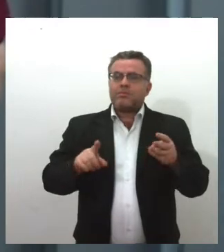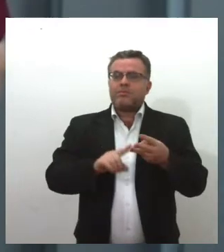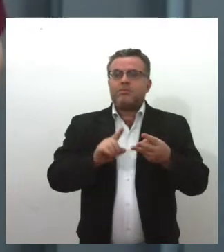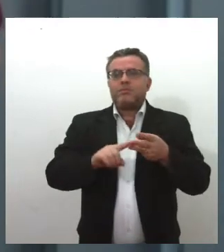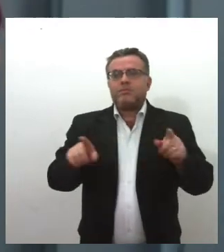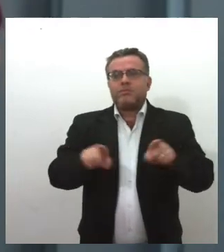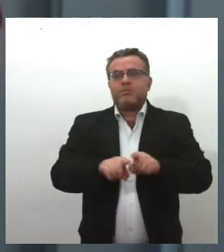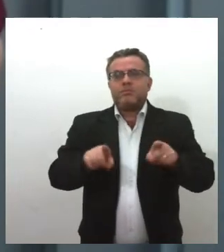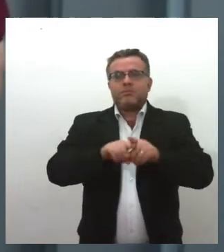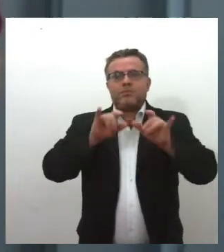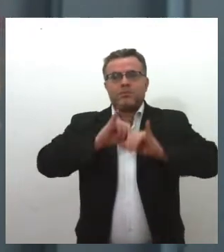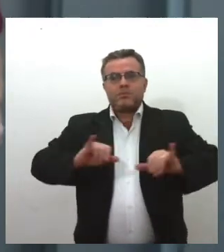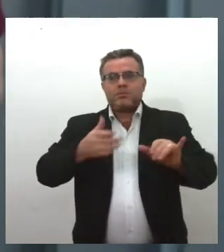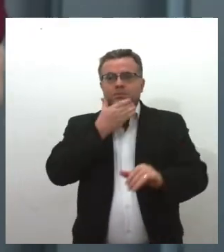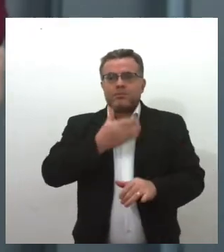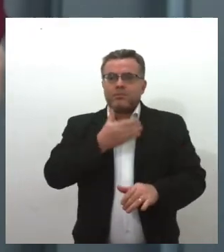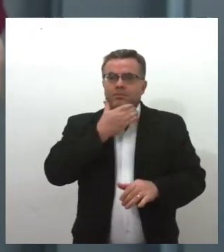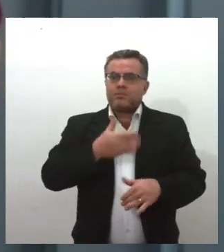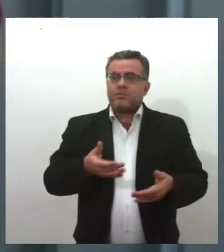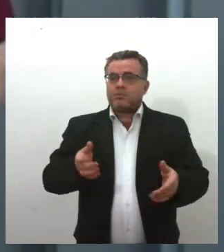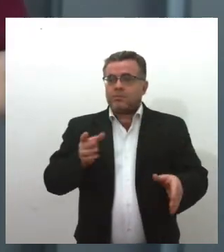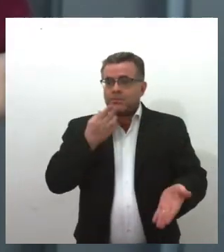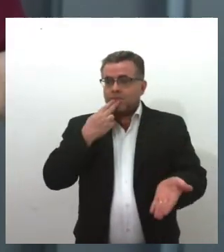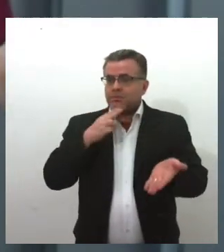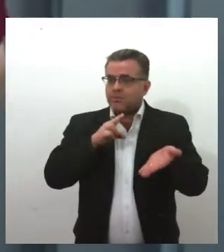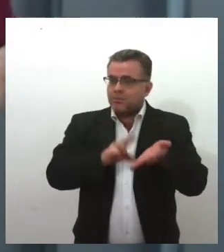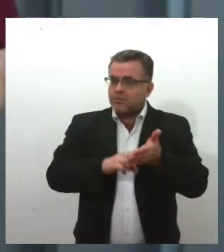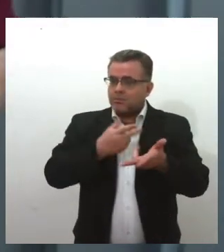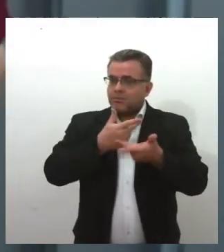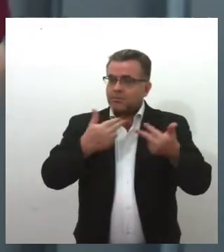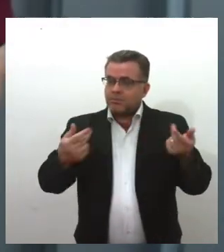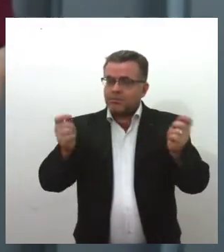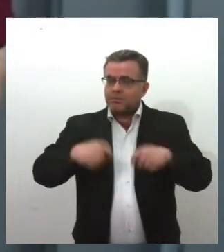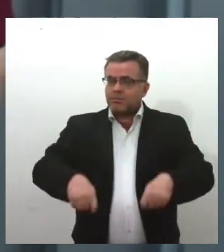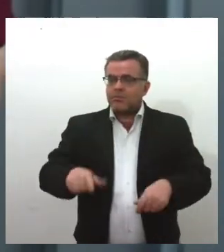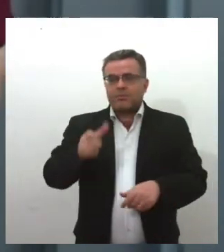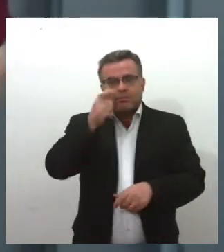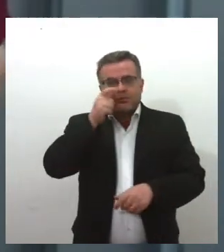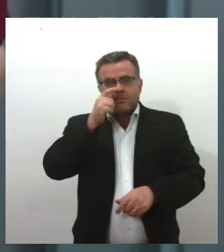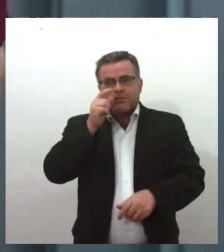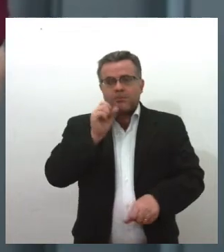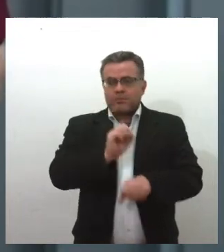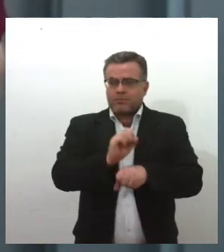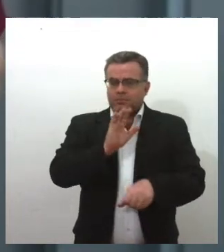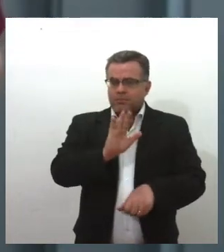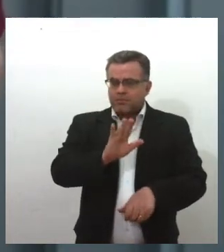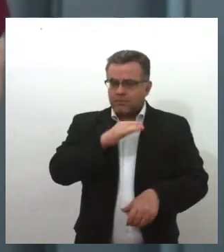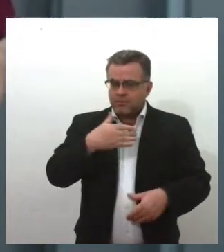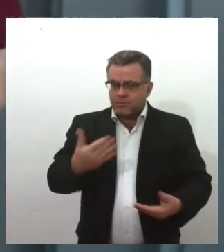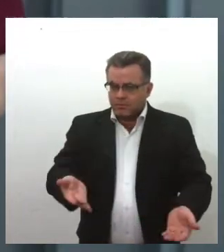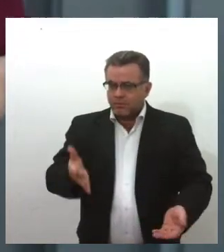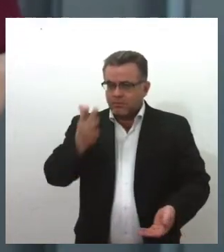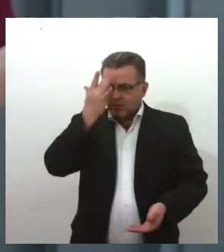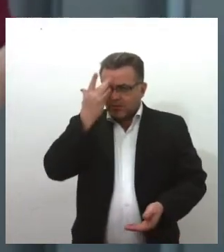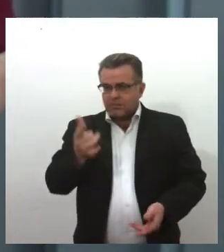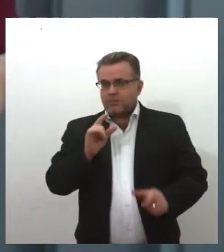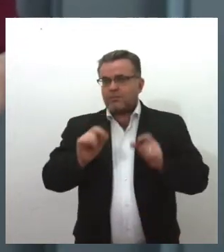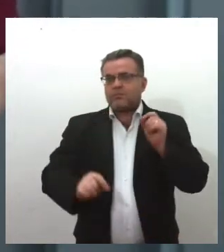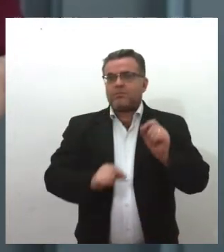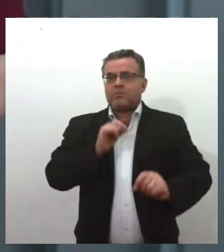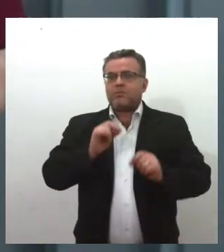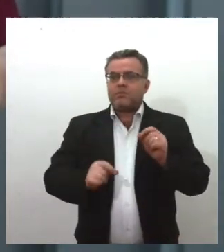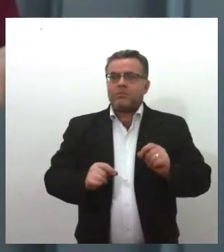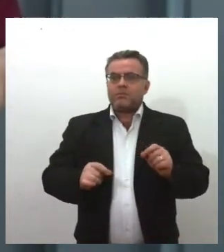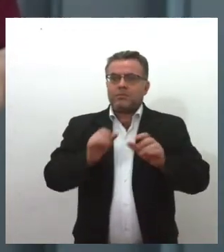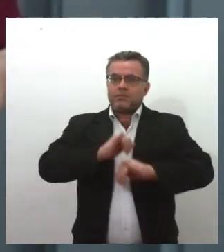Papai Noel dos Correios. Estas e outras notícias você acompanha comigo daqui a pouquinho no Alésia Notícia. Amanhã teremos novidade